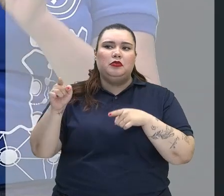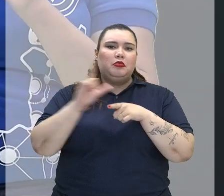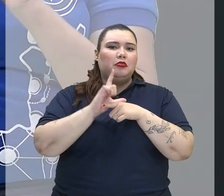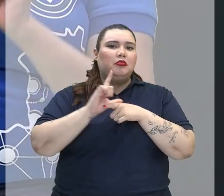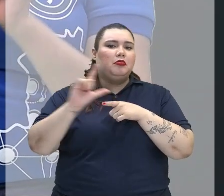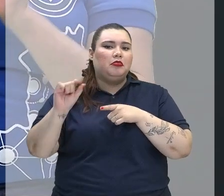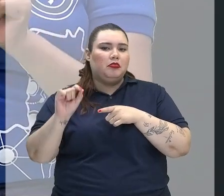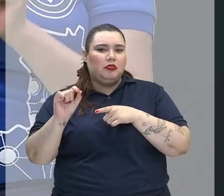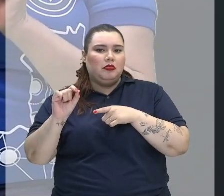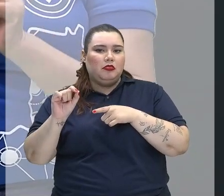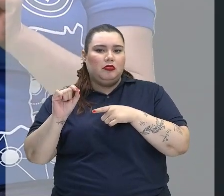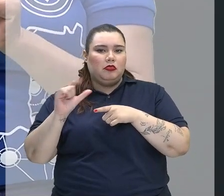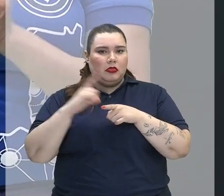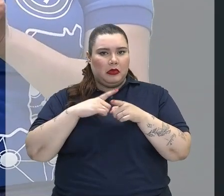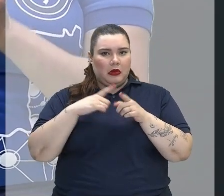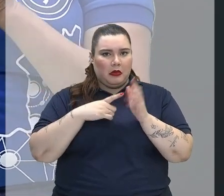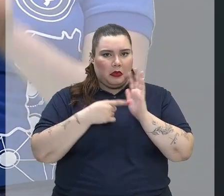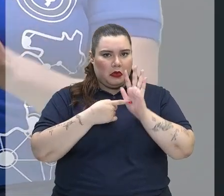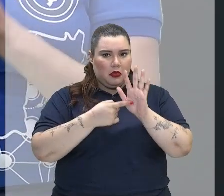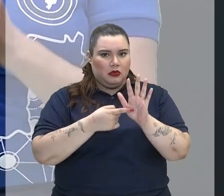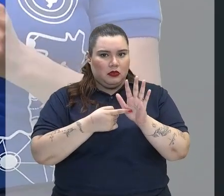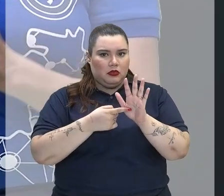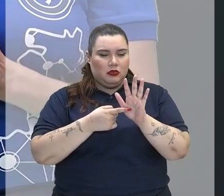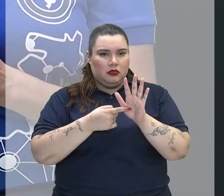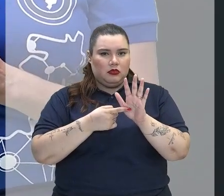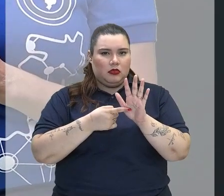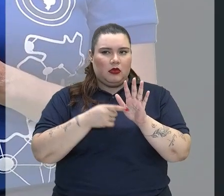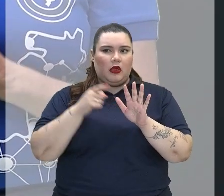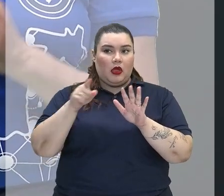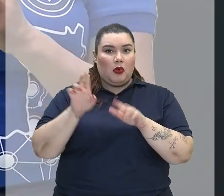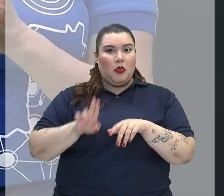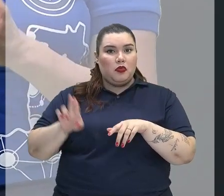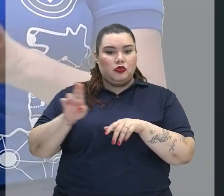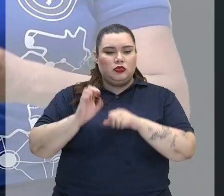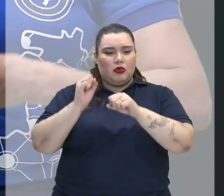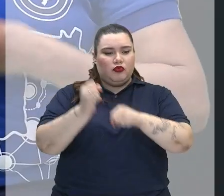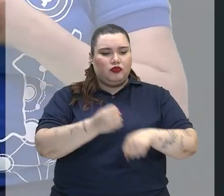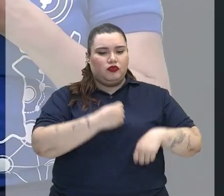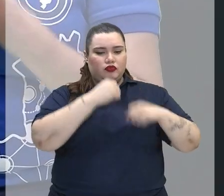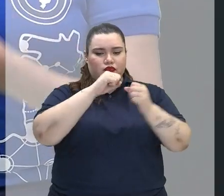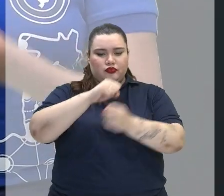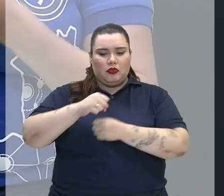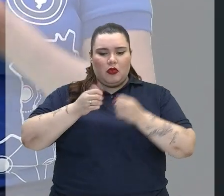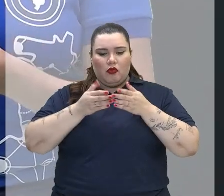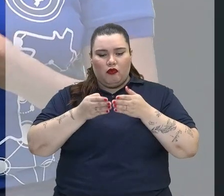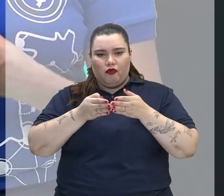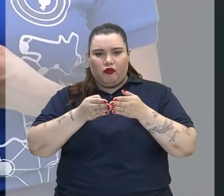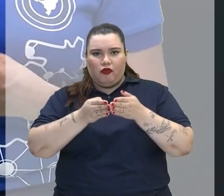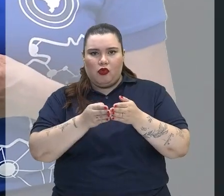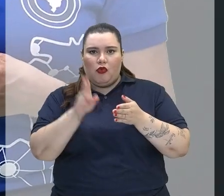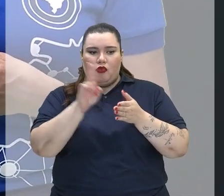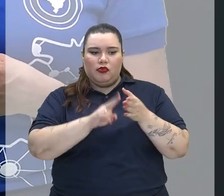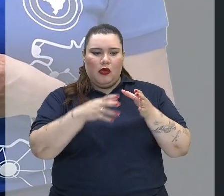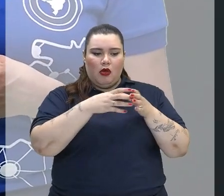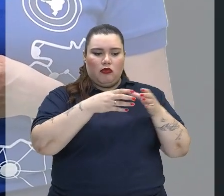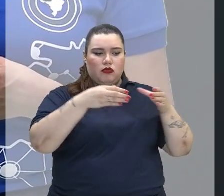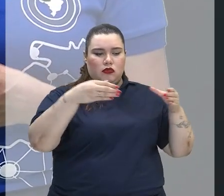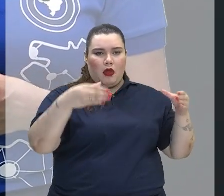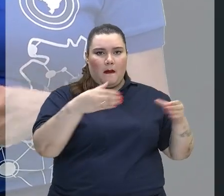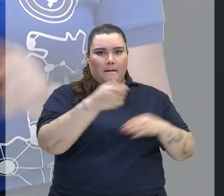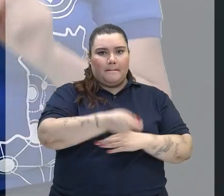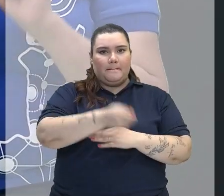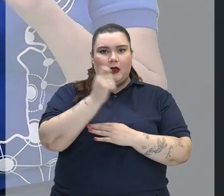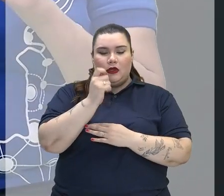Ele saiu com a tarrafa e a canoa. O que é que você vai pensar? O que é que você pode inferir dentro dessa